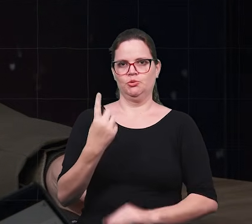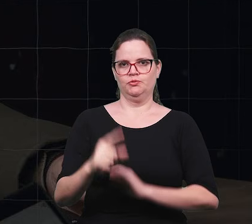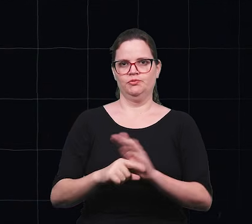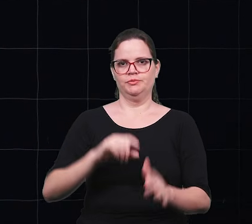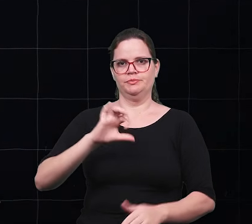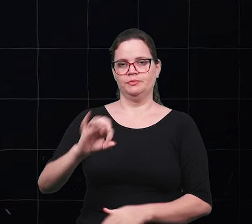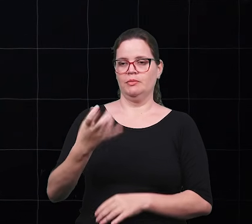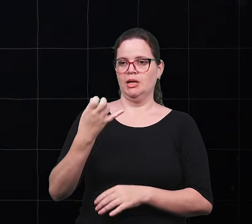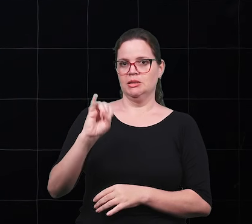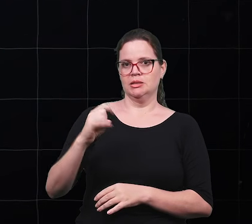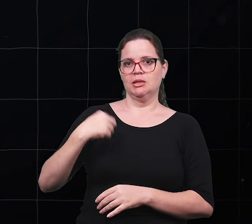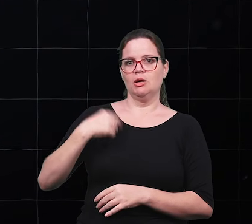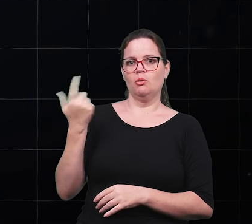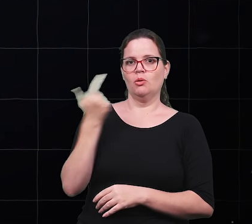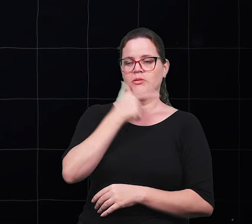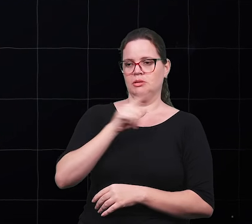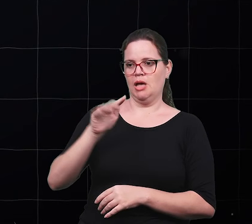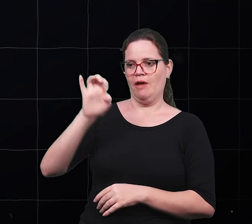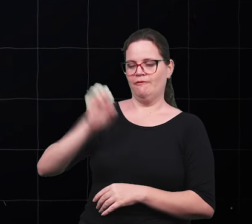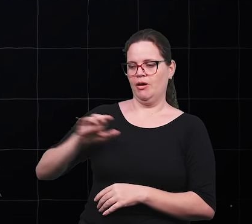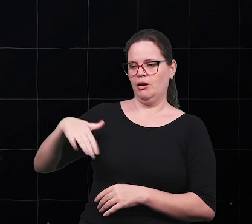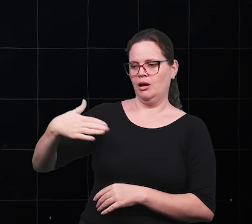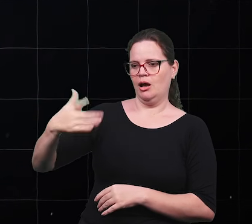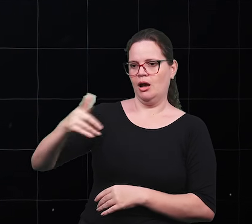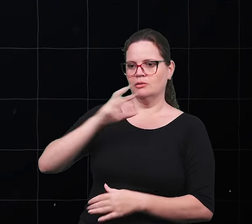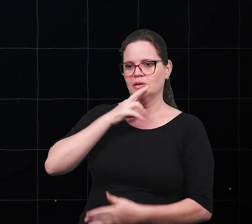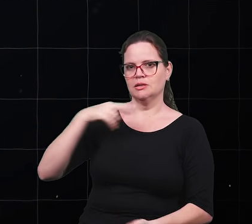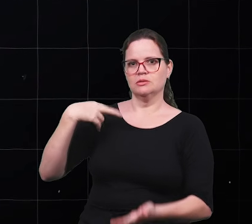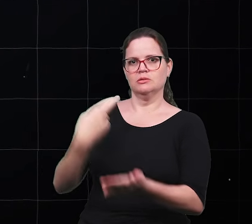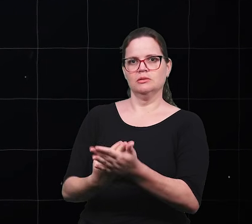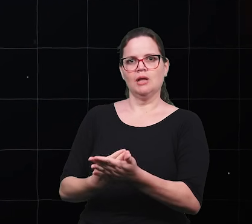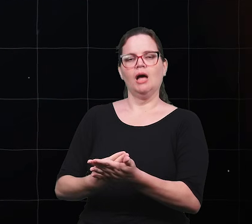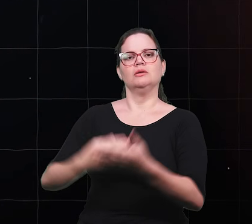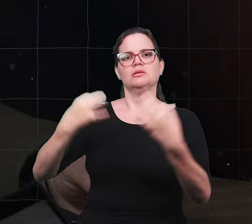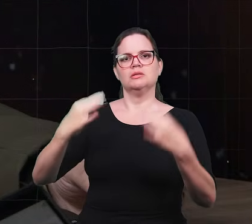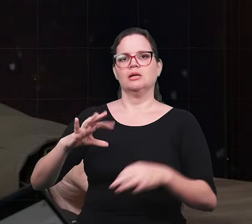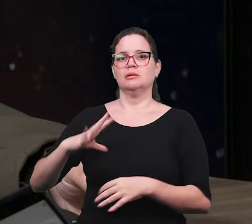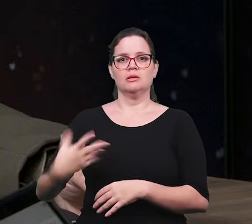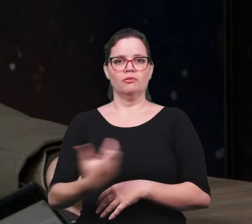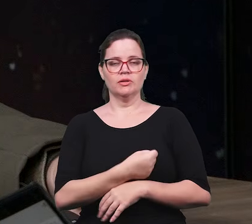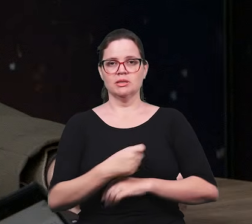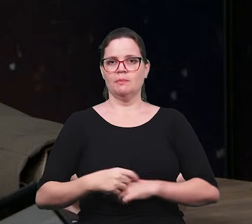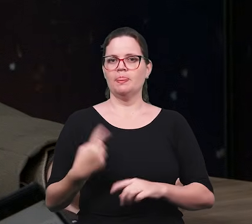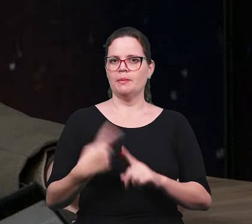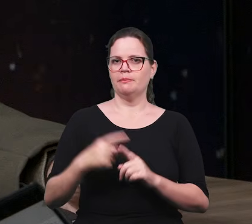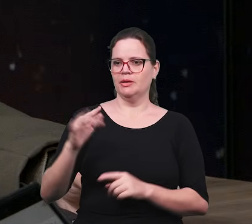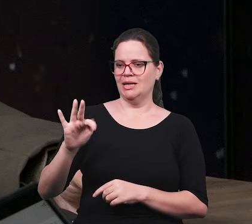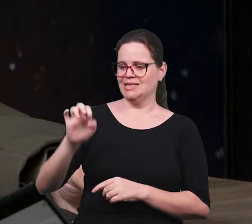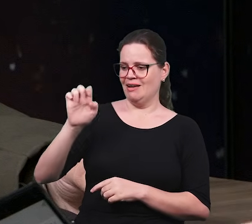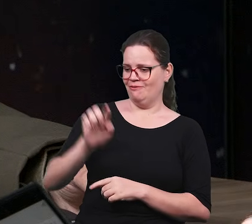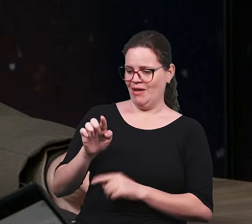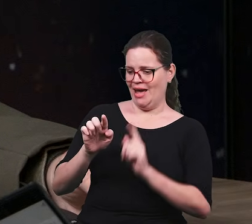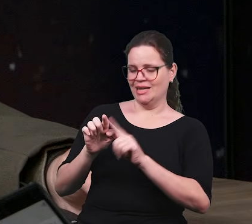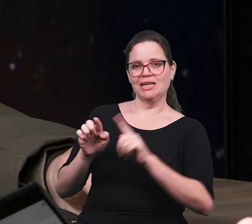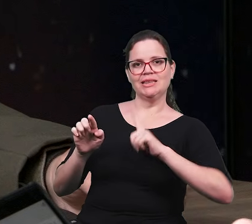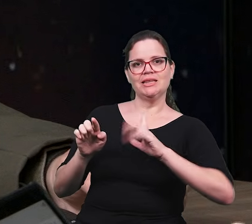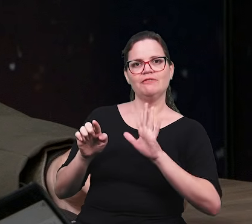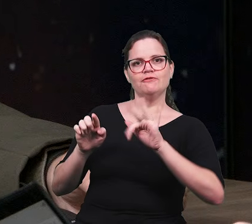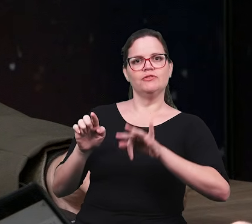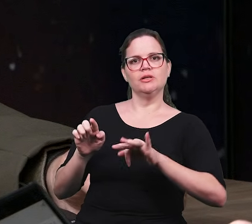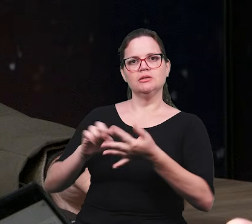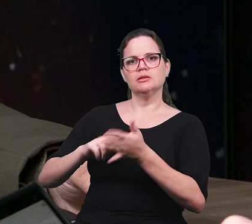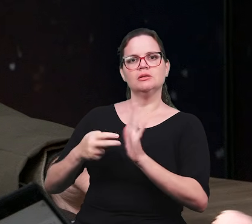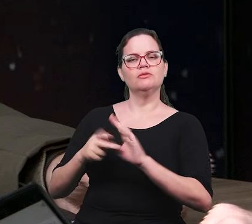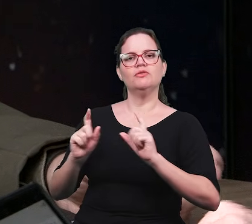né? Alcançando o fim da vossa fé, aí vírgula, salvação das almas, o fim da fé no servo não é